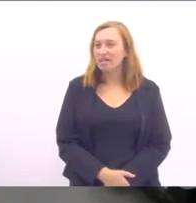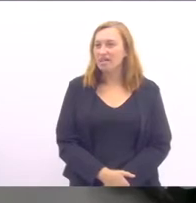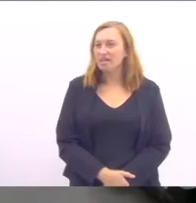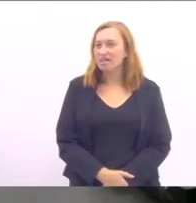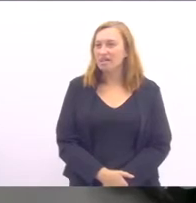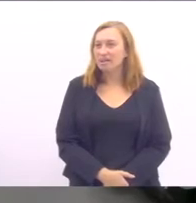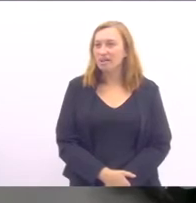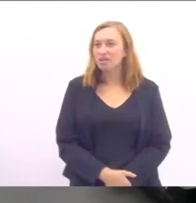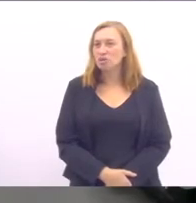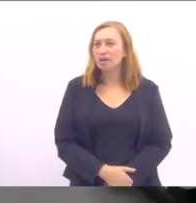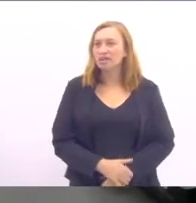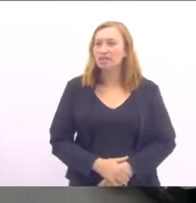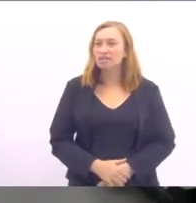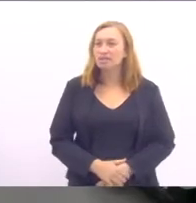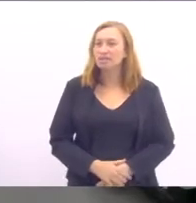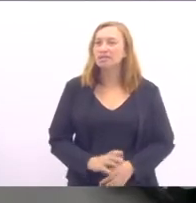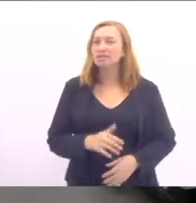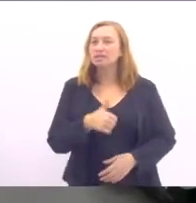falando sobre a lei